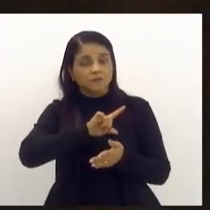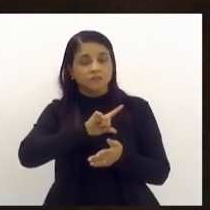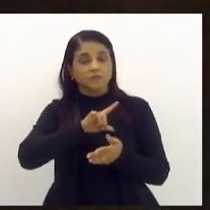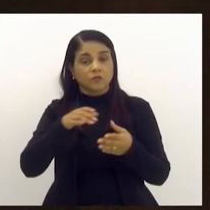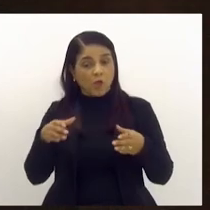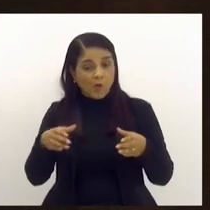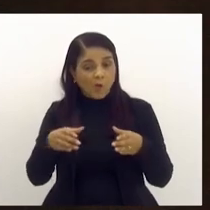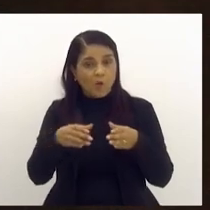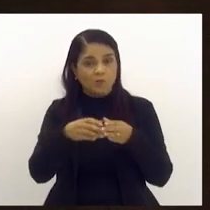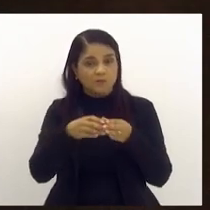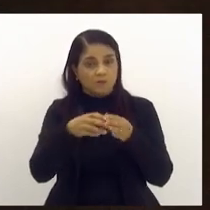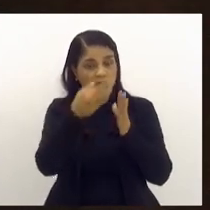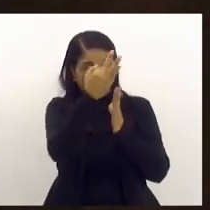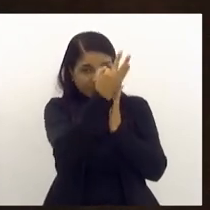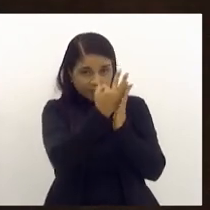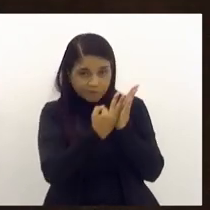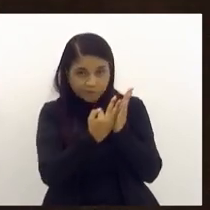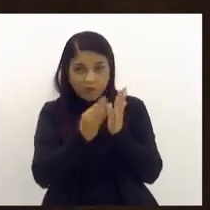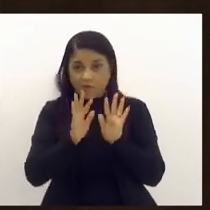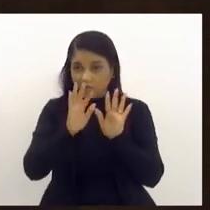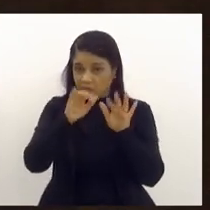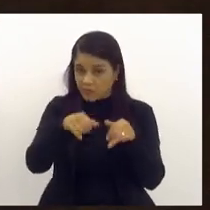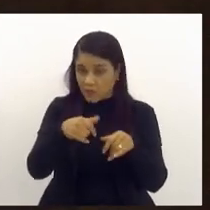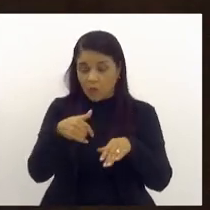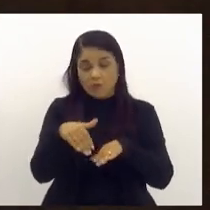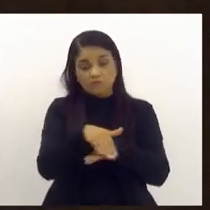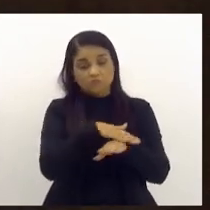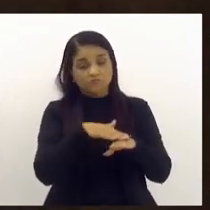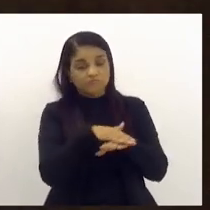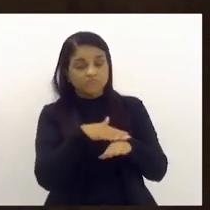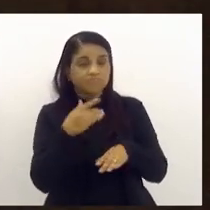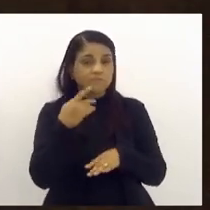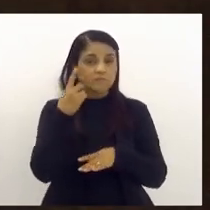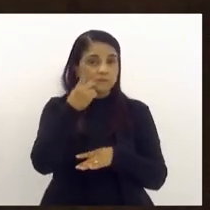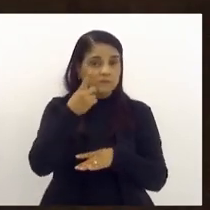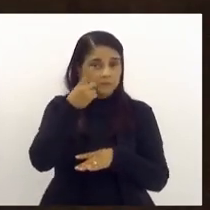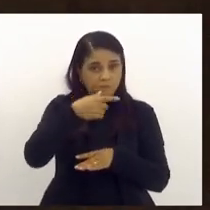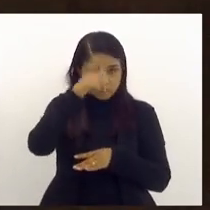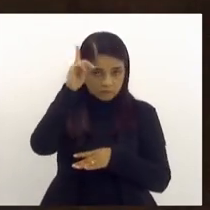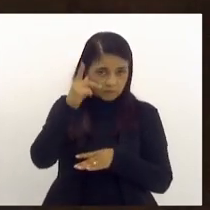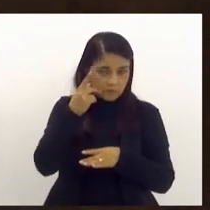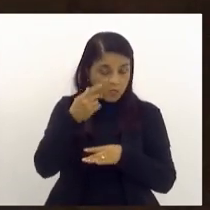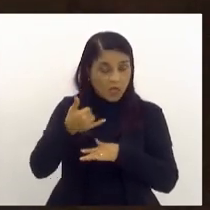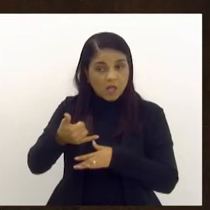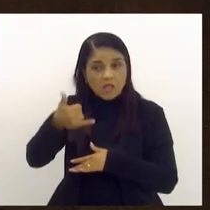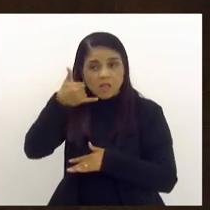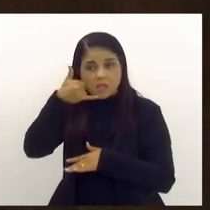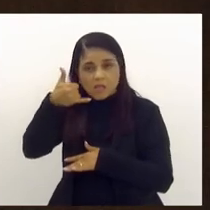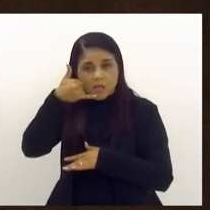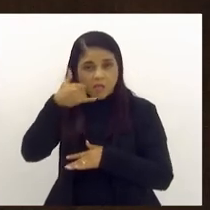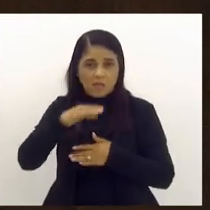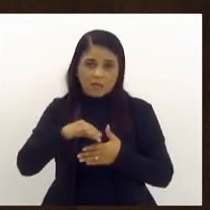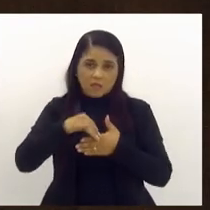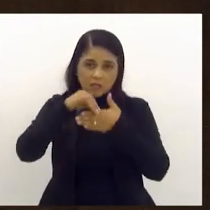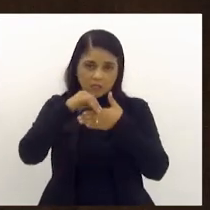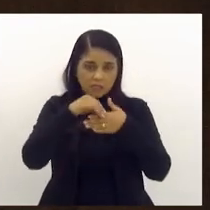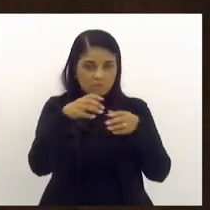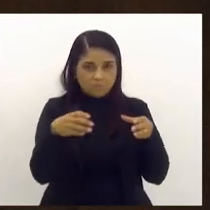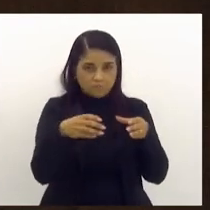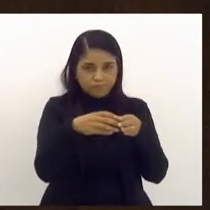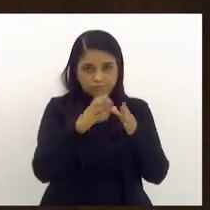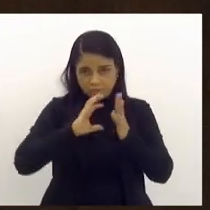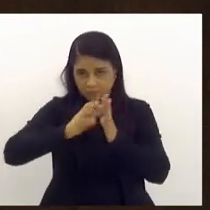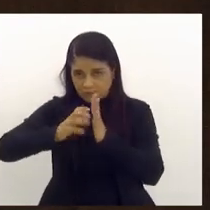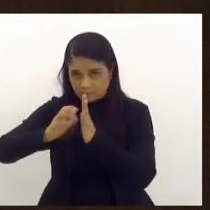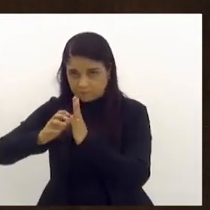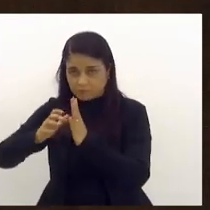comissão a redação final, fui ao deputado Luiz Paulo e hoje liguei para os líderes partidários para que evitasse qualquer